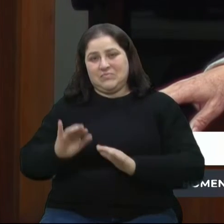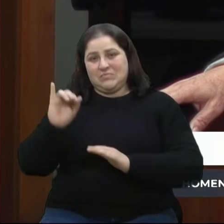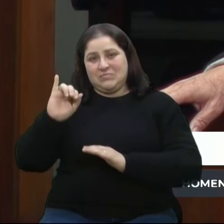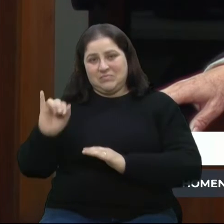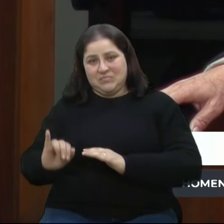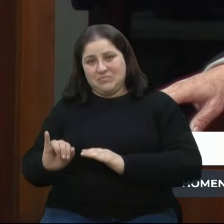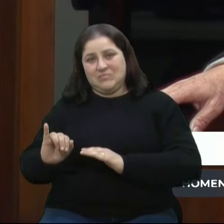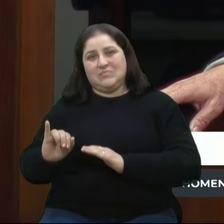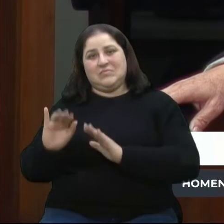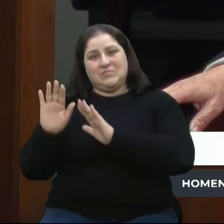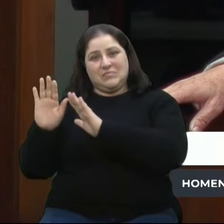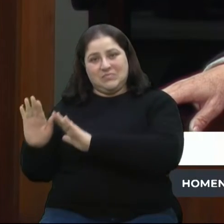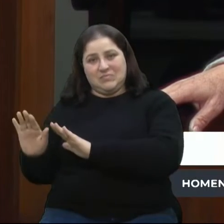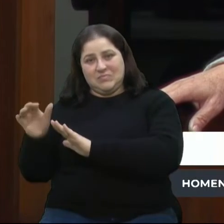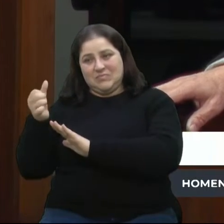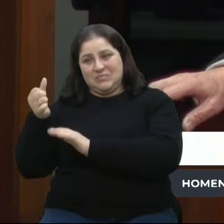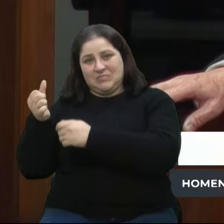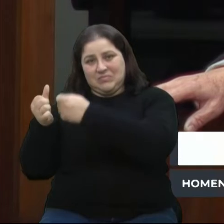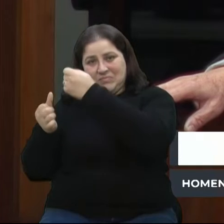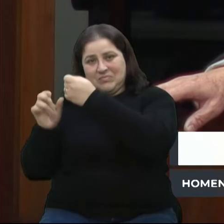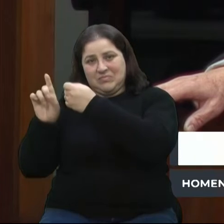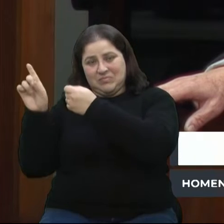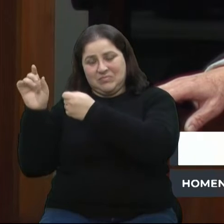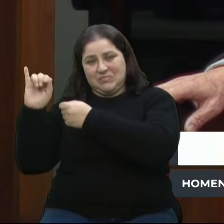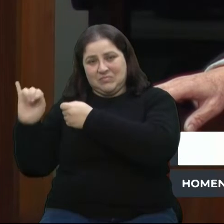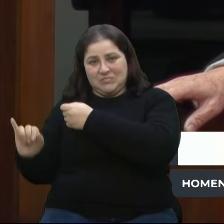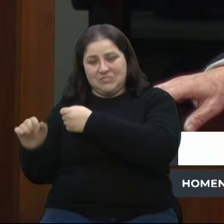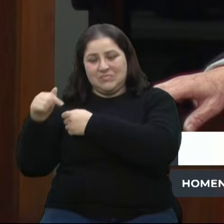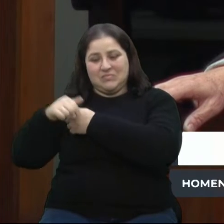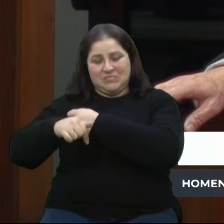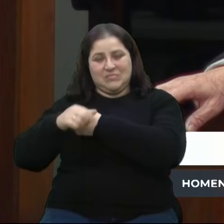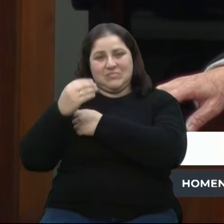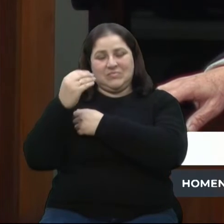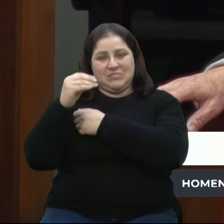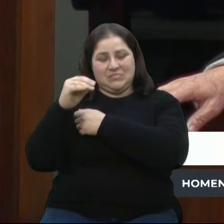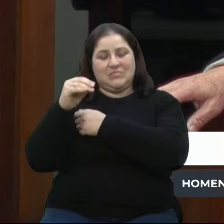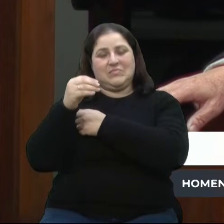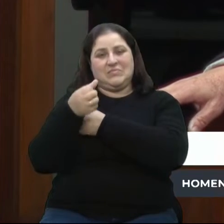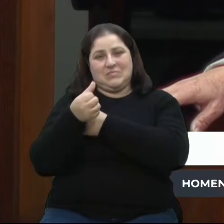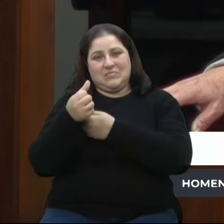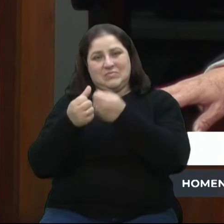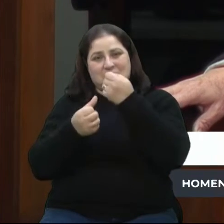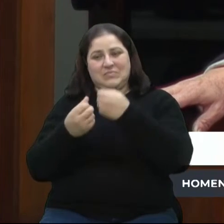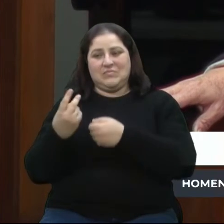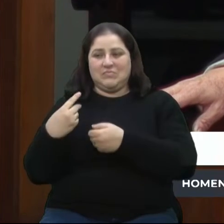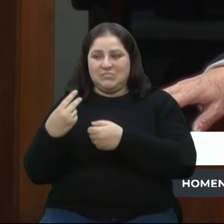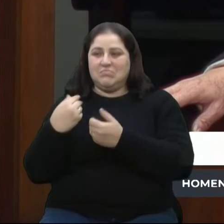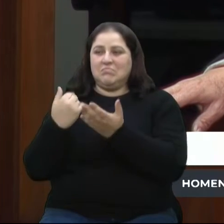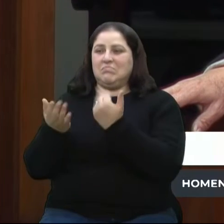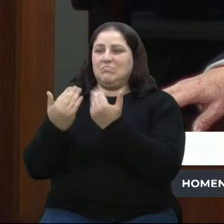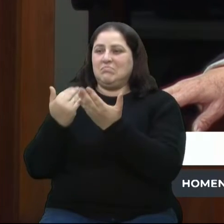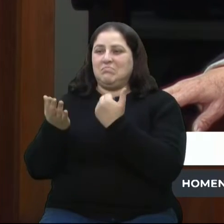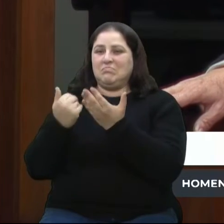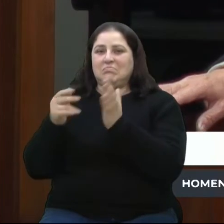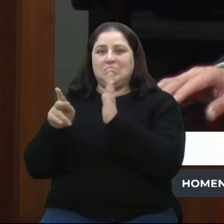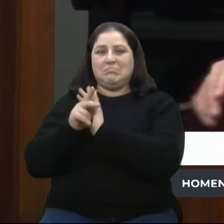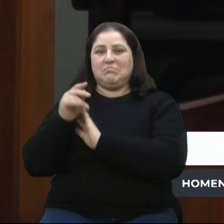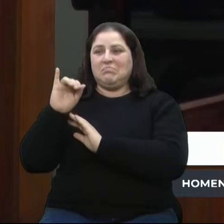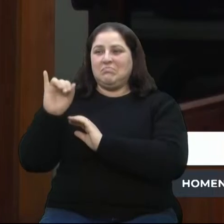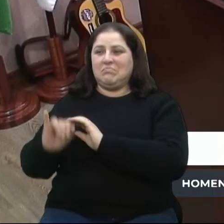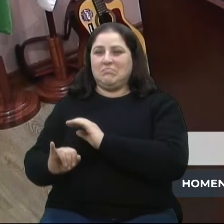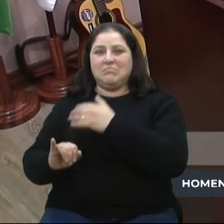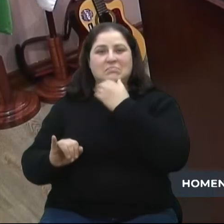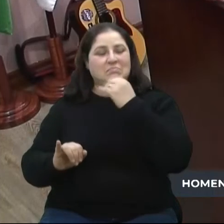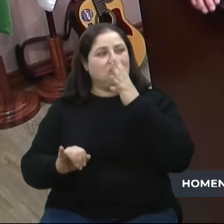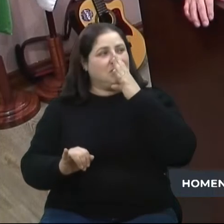Itália. E aproveitamos a bater um bom papo em italiano. Para ele foi uma grata surpresa, porque lá dentro